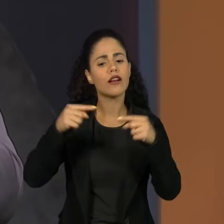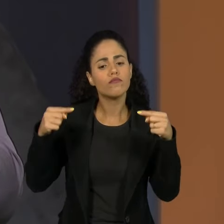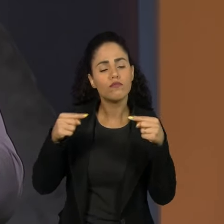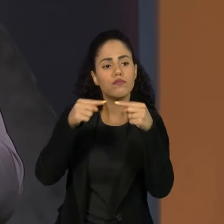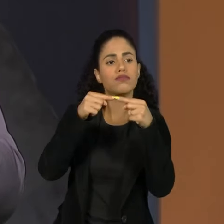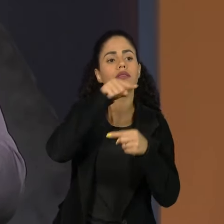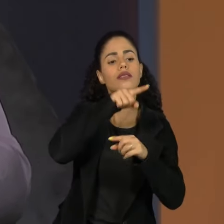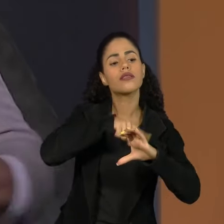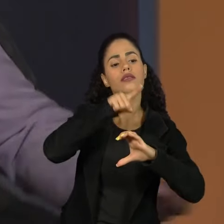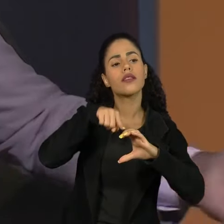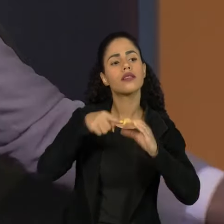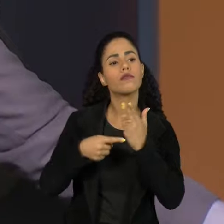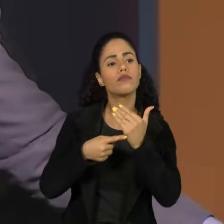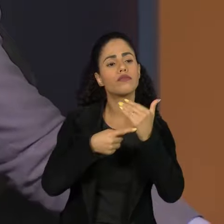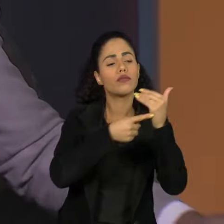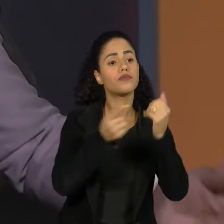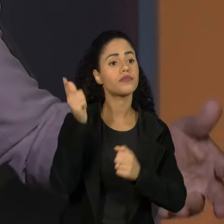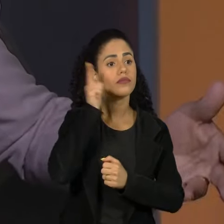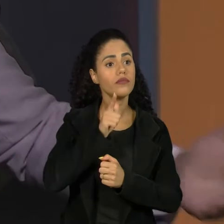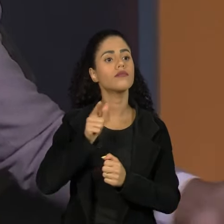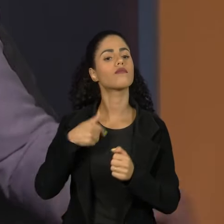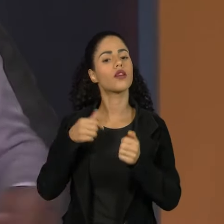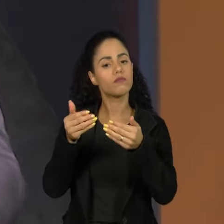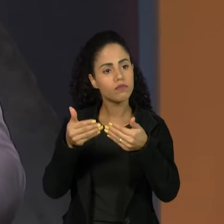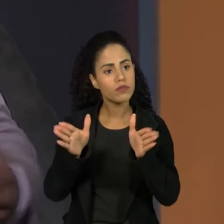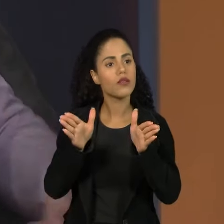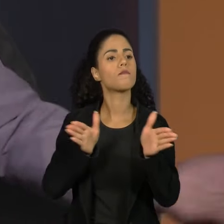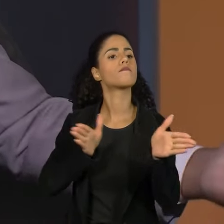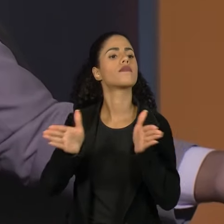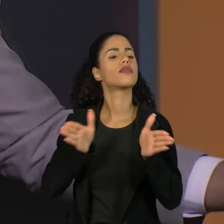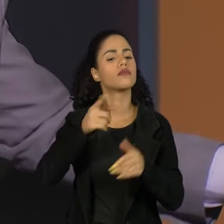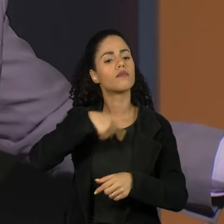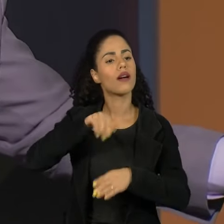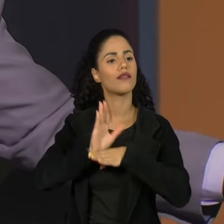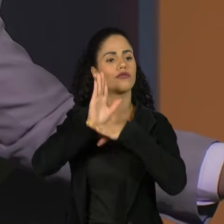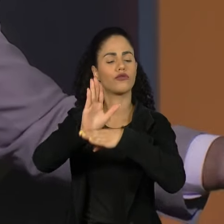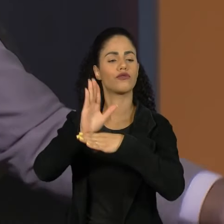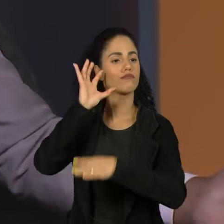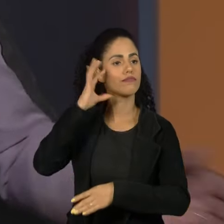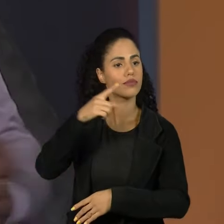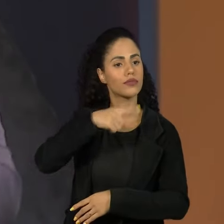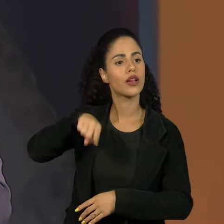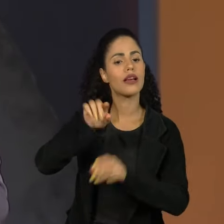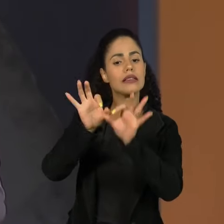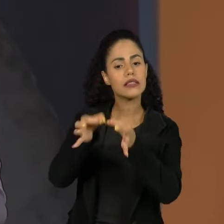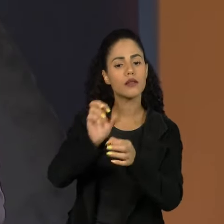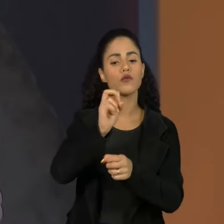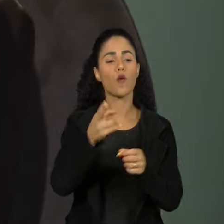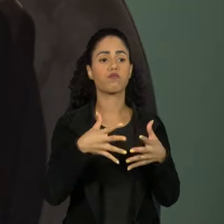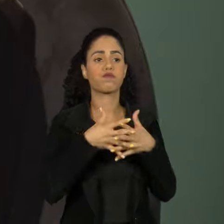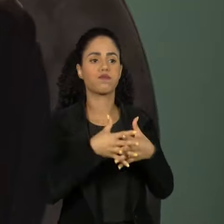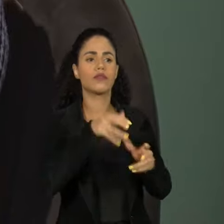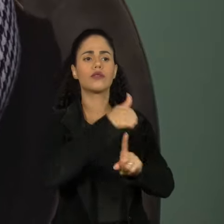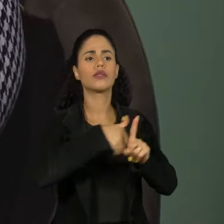da ciência possam estar disponíveis para auxiliar, solucionar os problemas simples ou complexos da